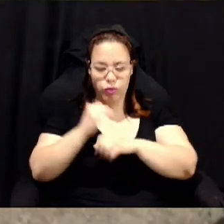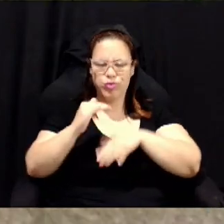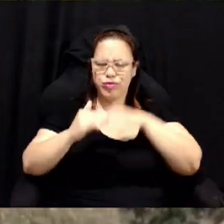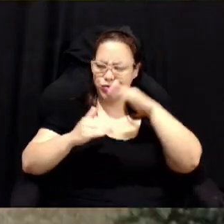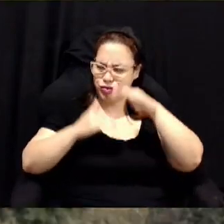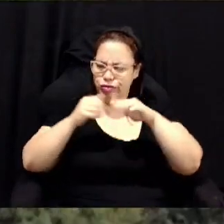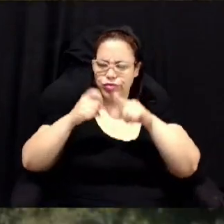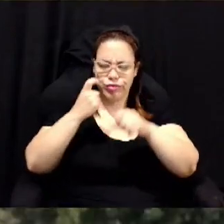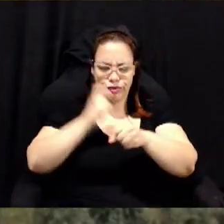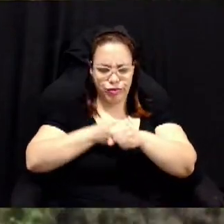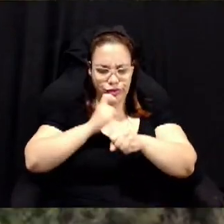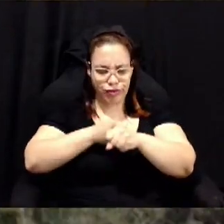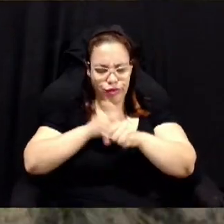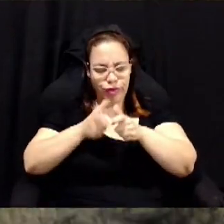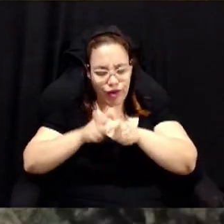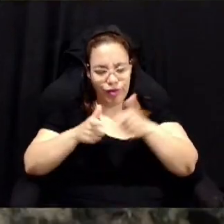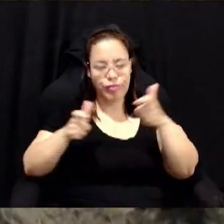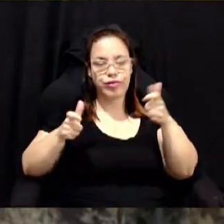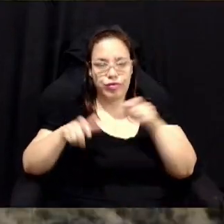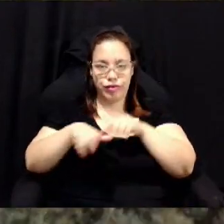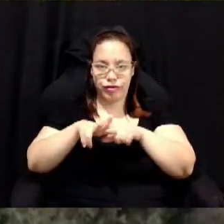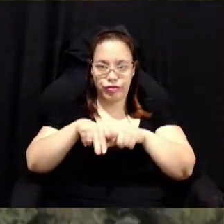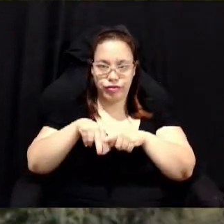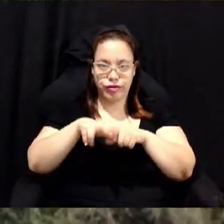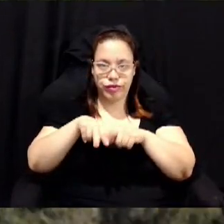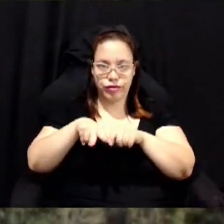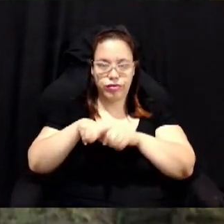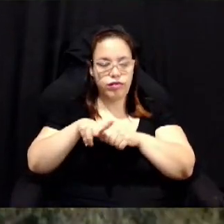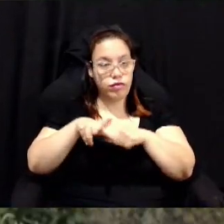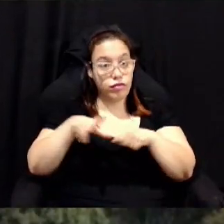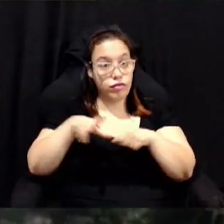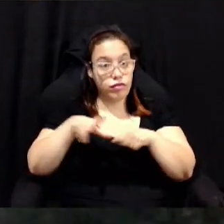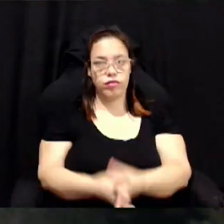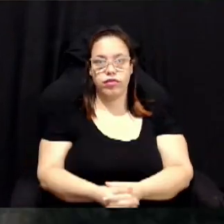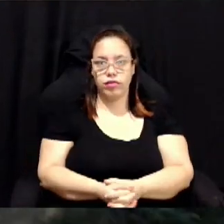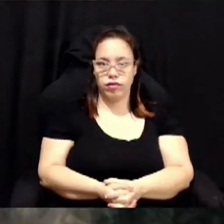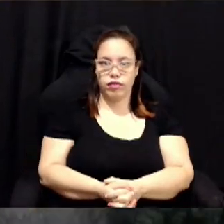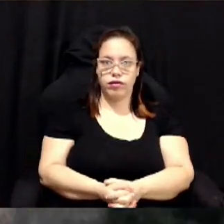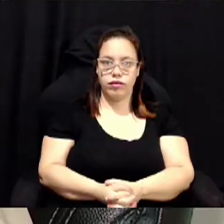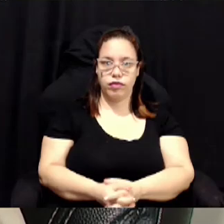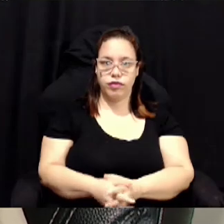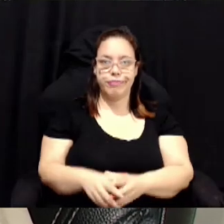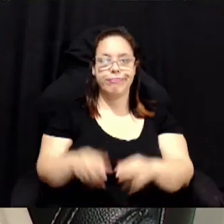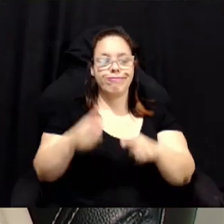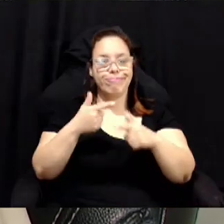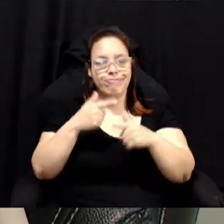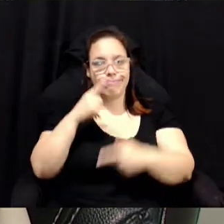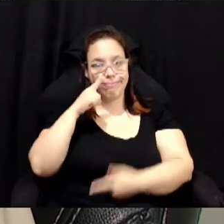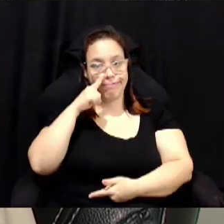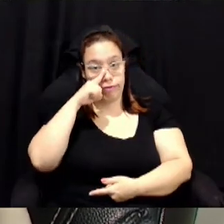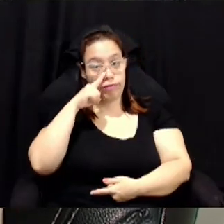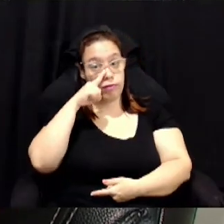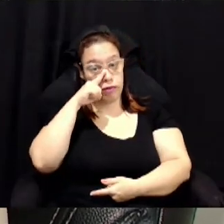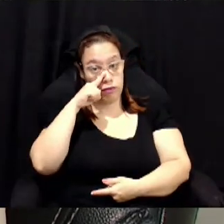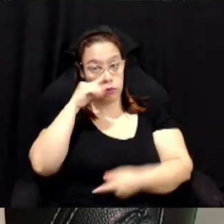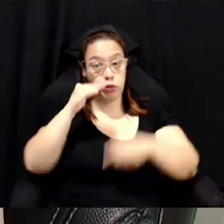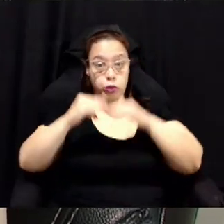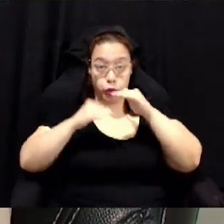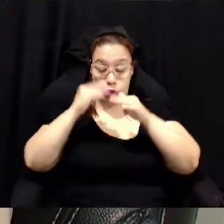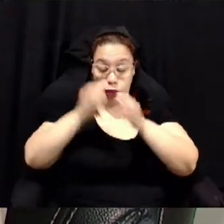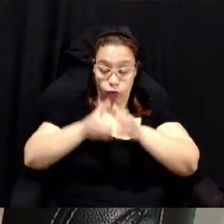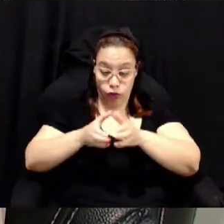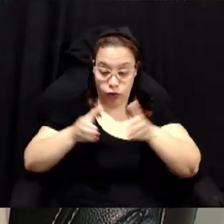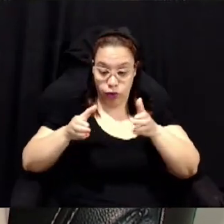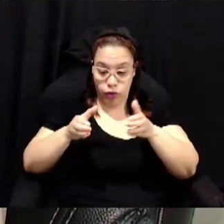vão crescer, as articulações ainda não estão formadas, né? Então também pode prejudicar até o crescimento, inclusive. Animais idosos